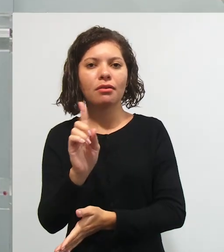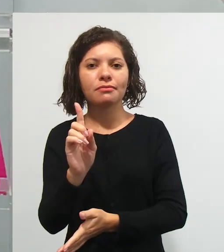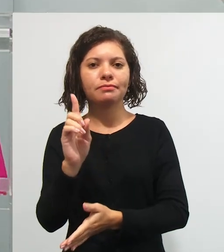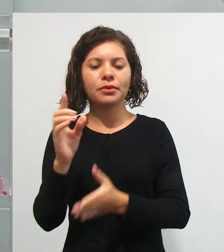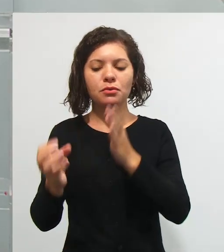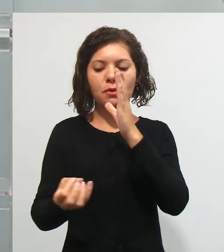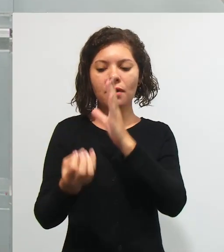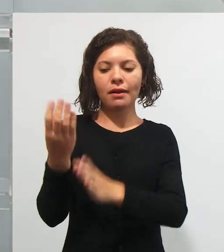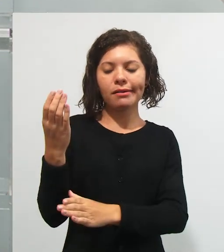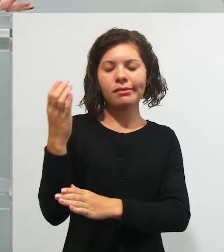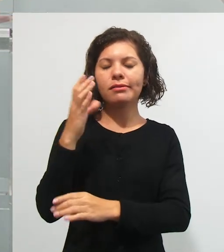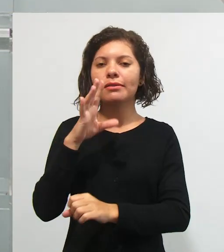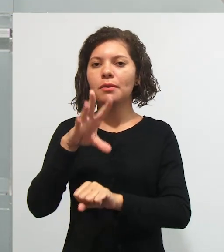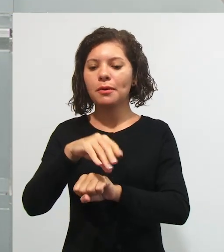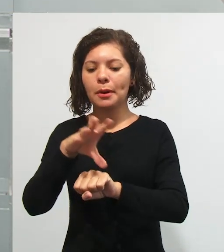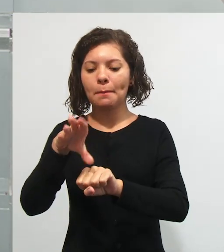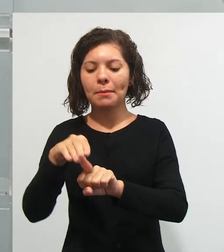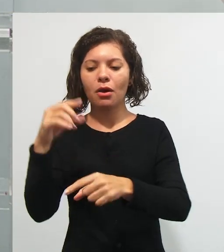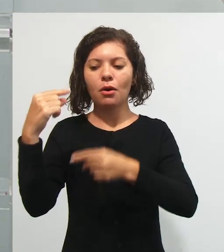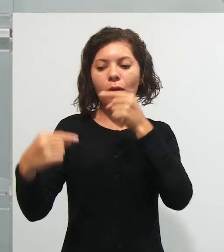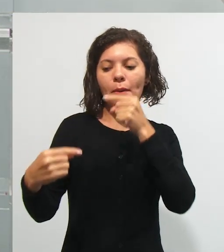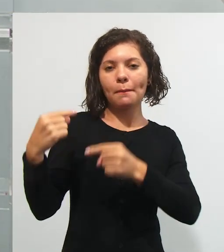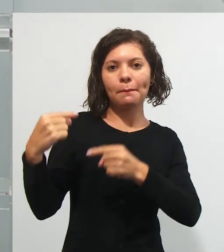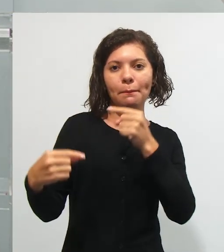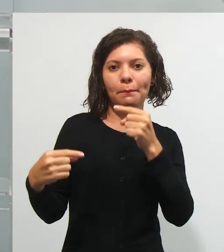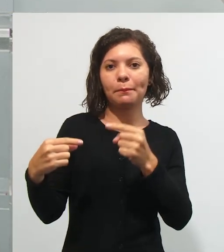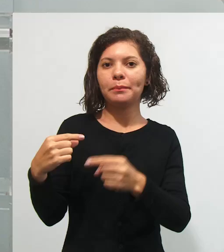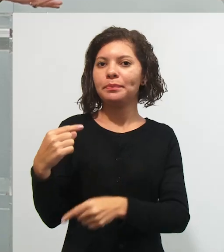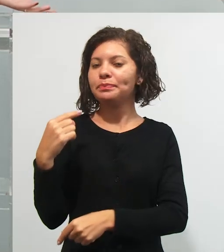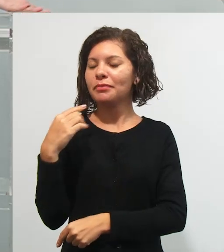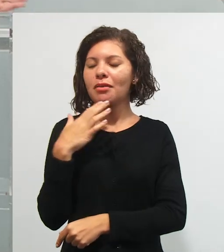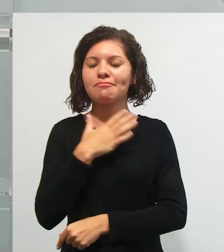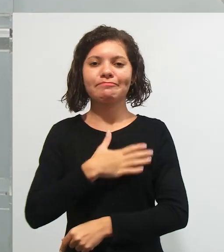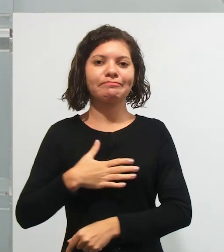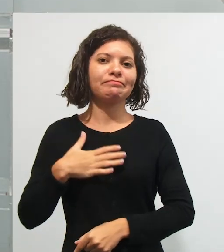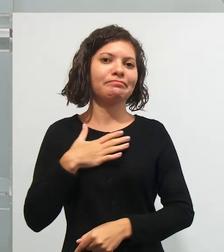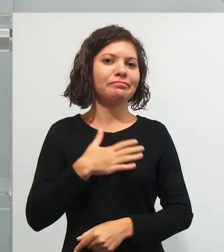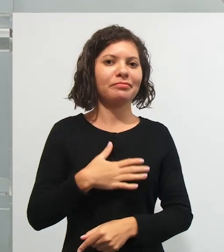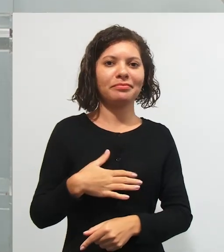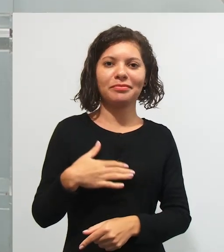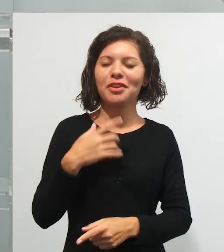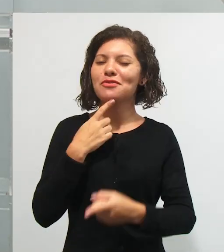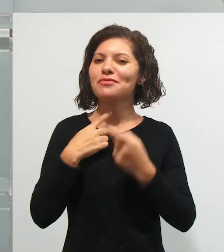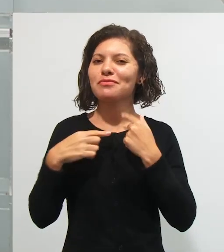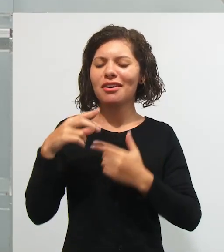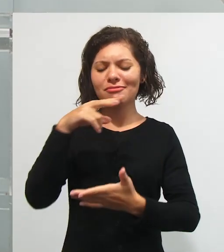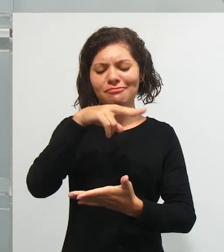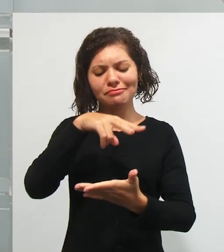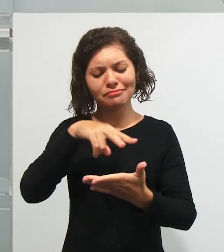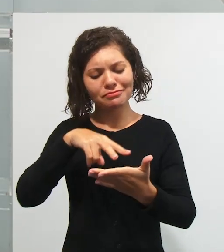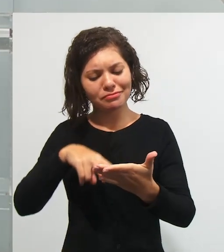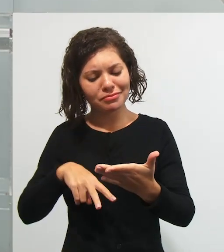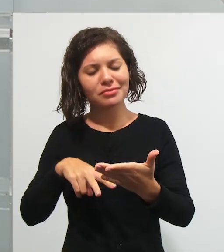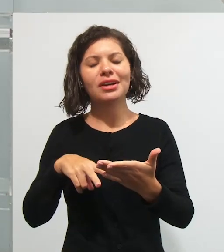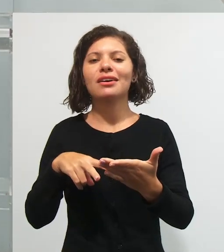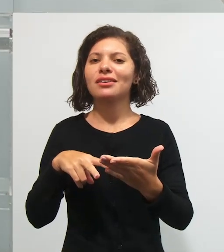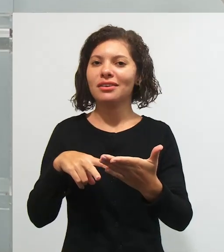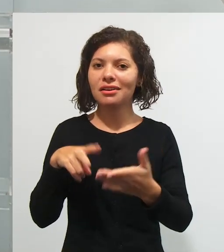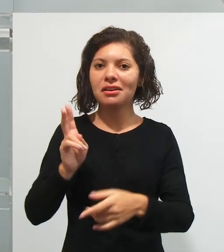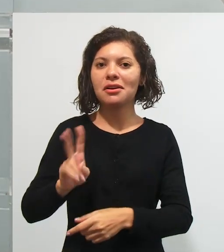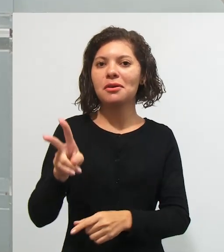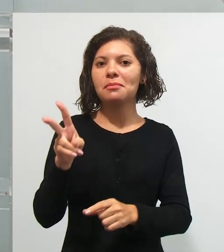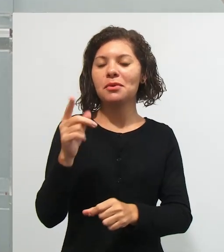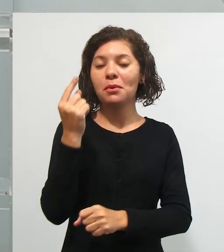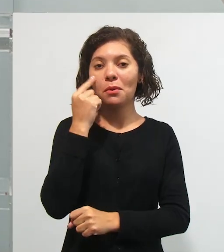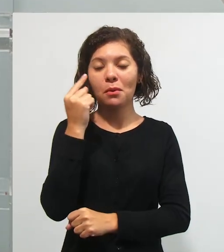olha... eu fico até sem ar quando eu leio essas coisas, porque dá vontade de ficar lendo o dia inteiro, fala a verdade. Então, olha o que o Pedro Demo vai dizer. Olha